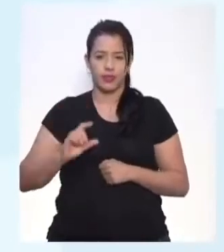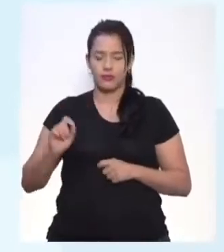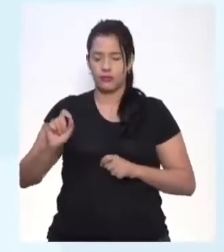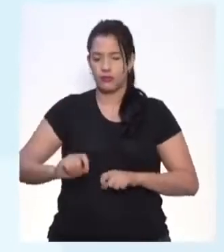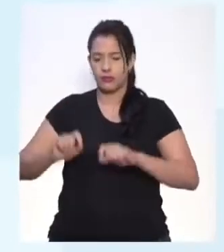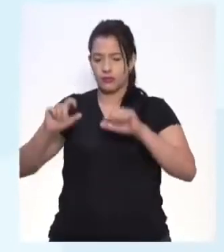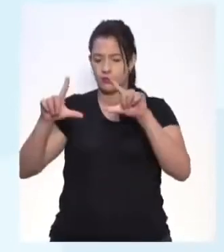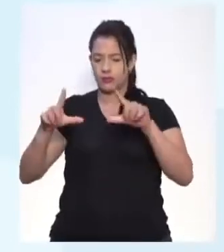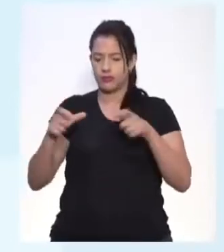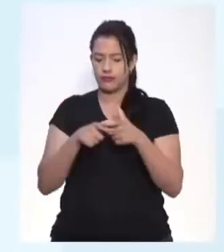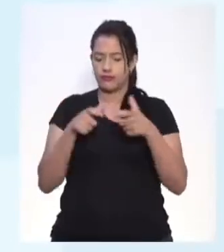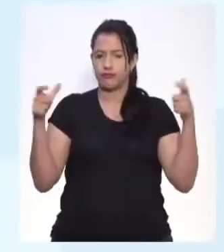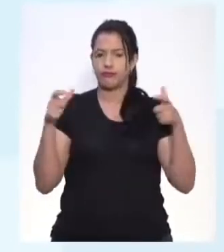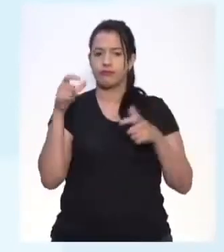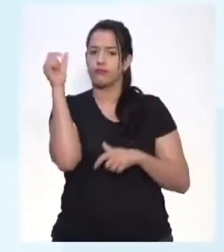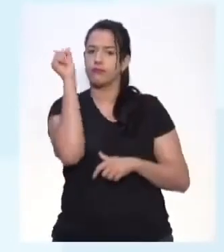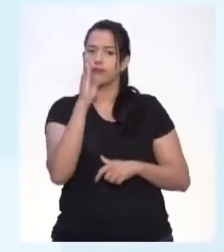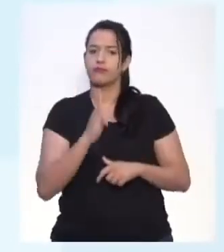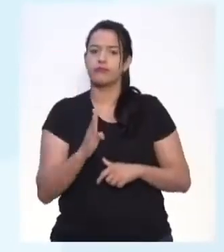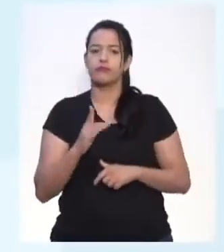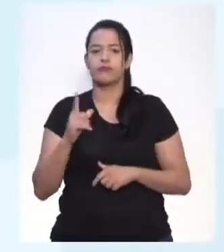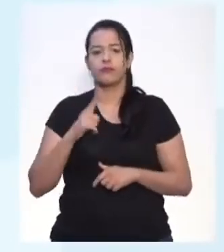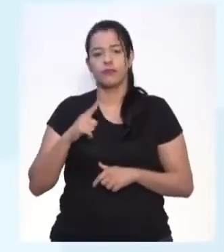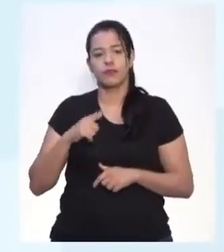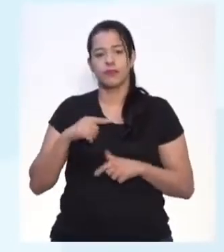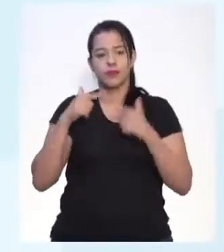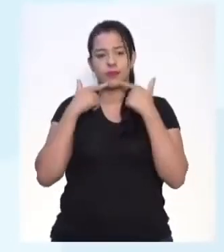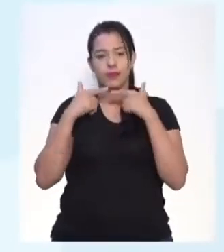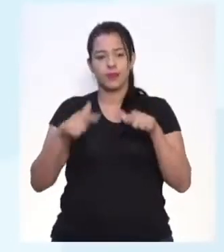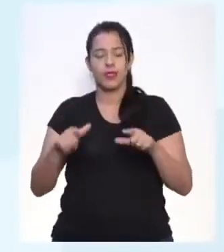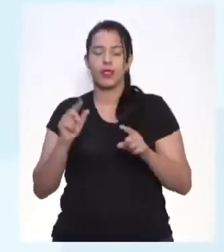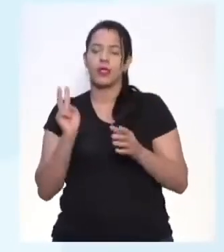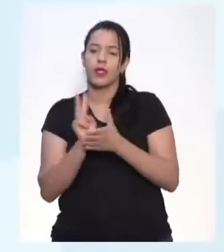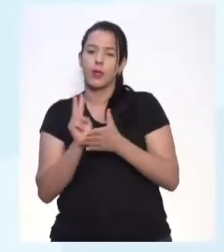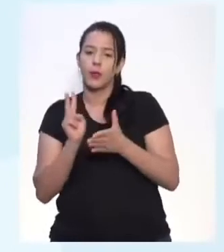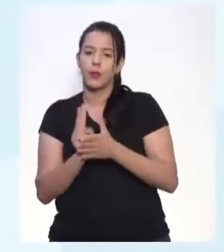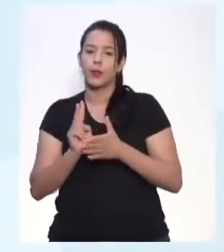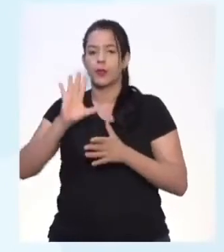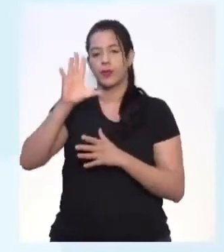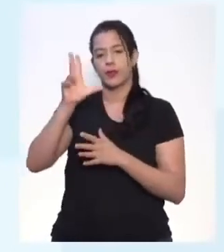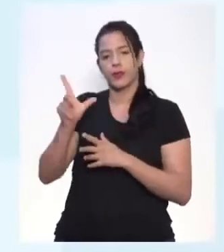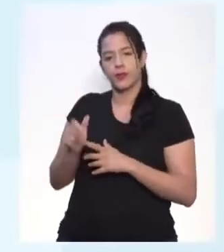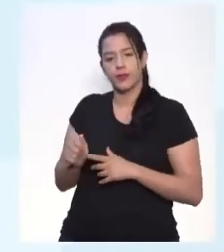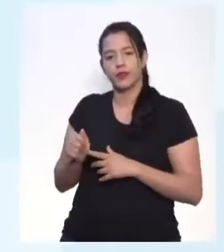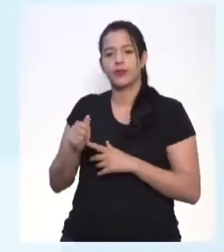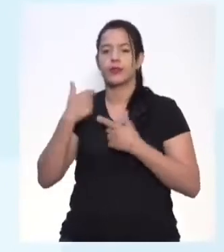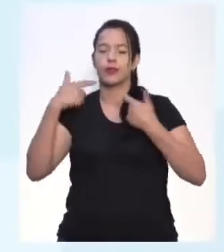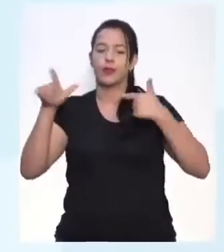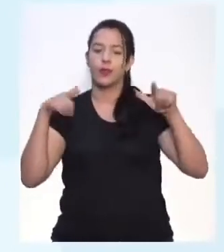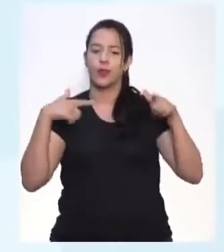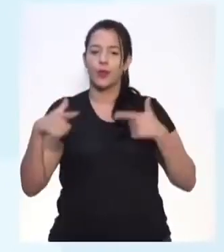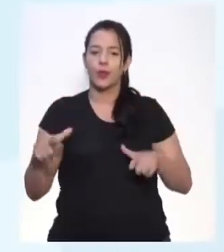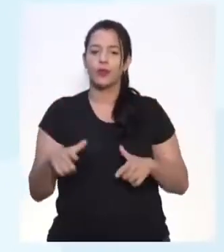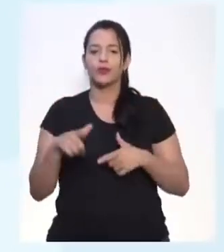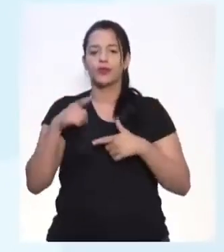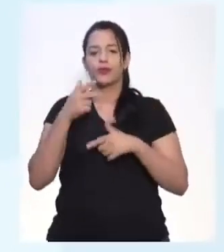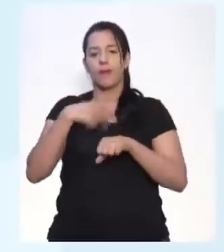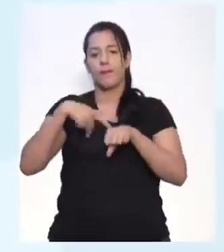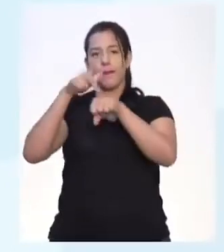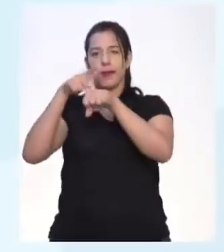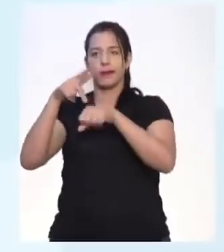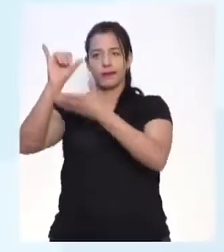muito grande. Além da grande influência das línguas indígenas, africanas e das demais trazidas pelos